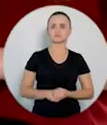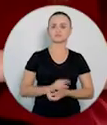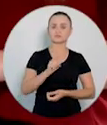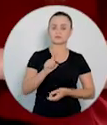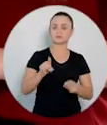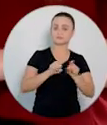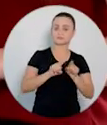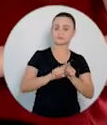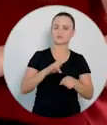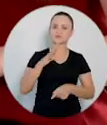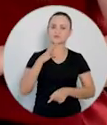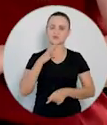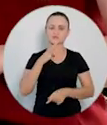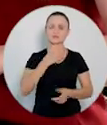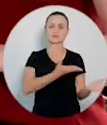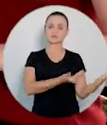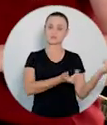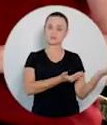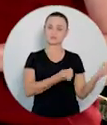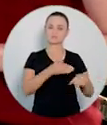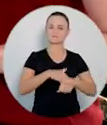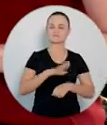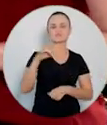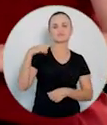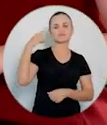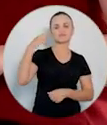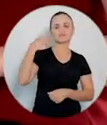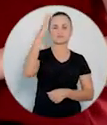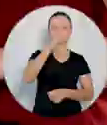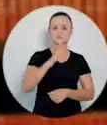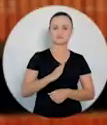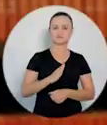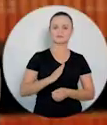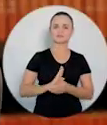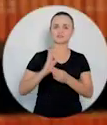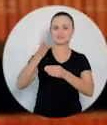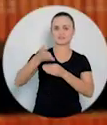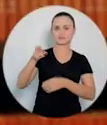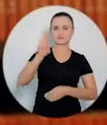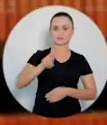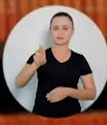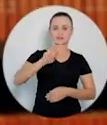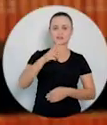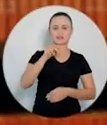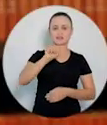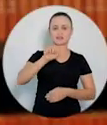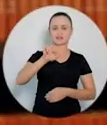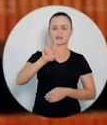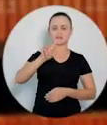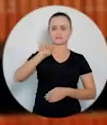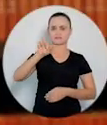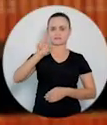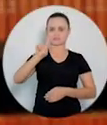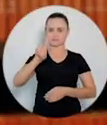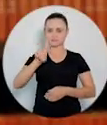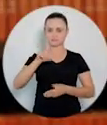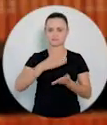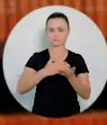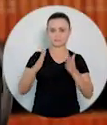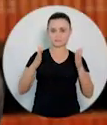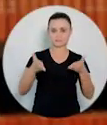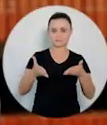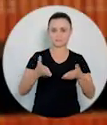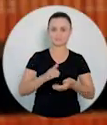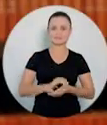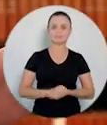E você vai conhecer o mais jovem advogado do mundo a entrar num programa de mestrado na Universidade de Harvard. É a partir de agora,